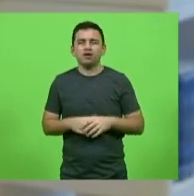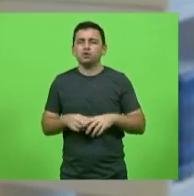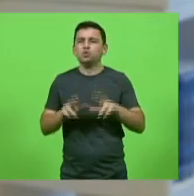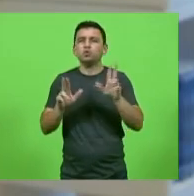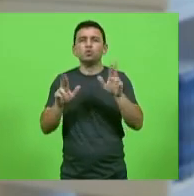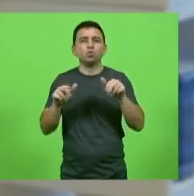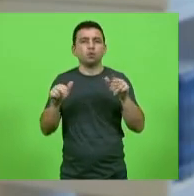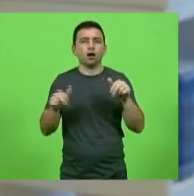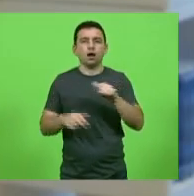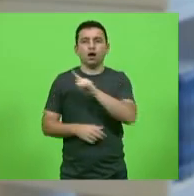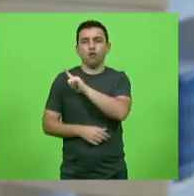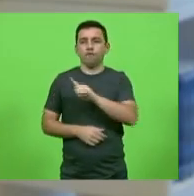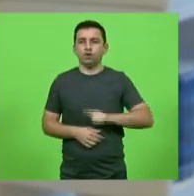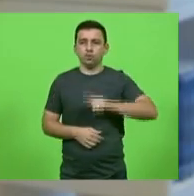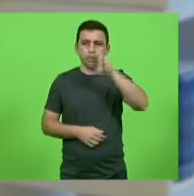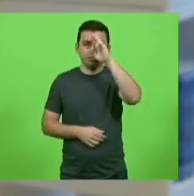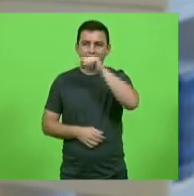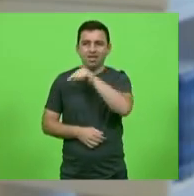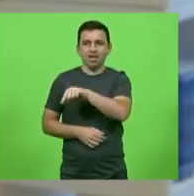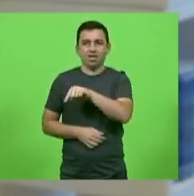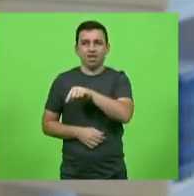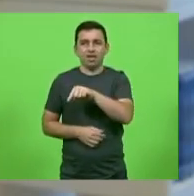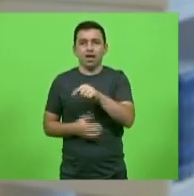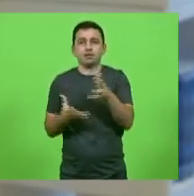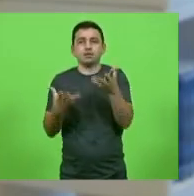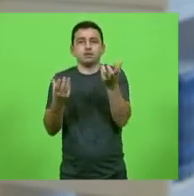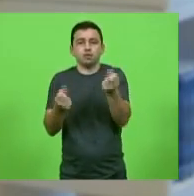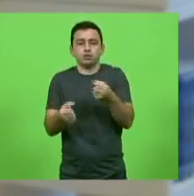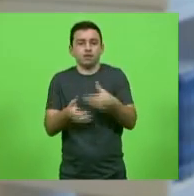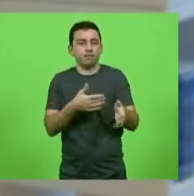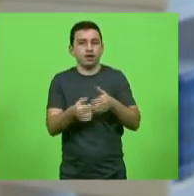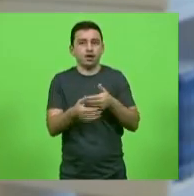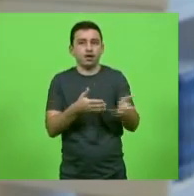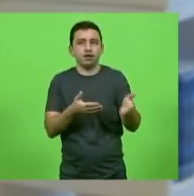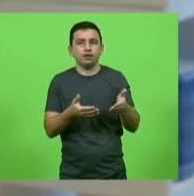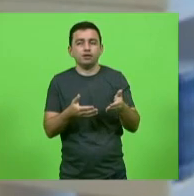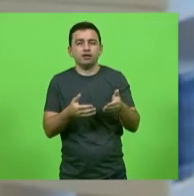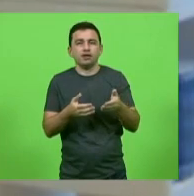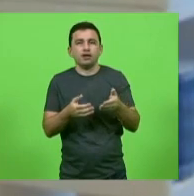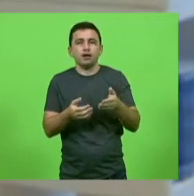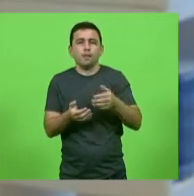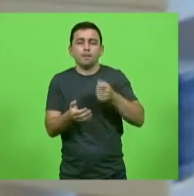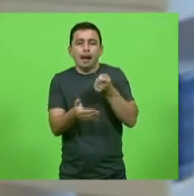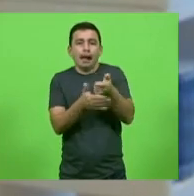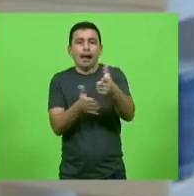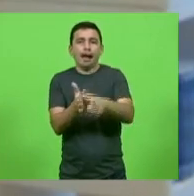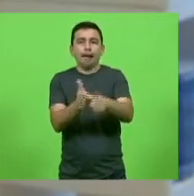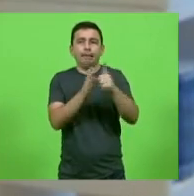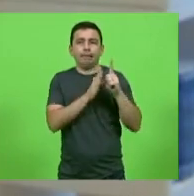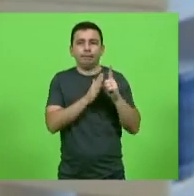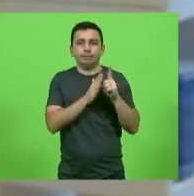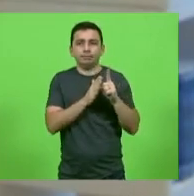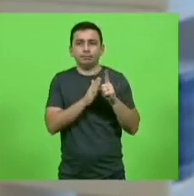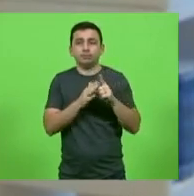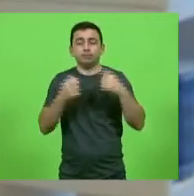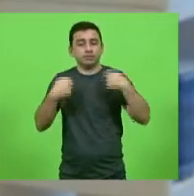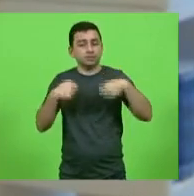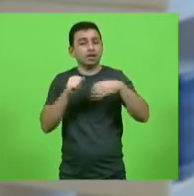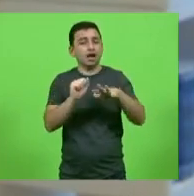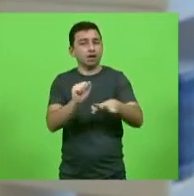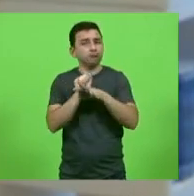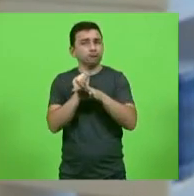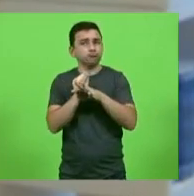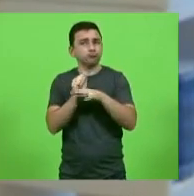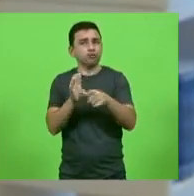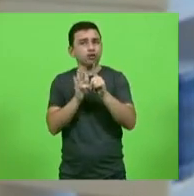o governador do estado anuiu em qualquer contratação com a tese de pagamento antecipado sem as devidas garantias.